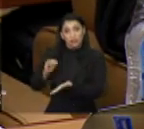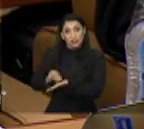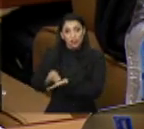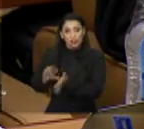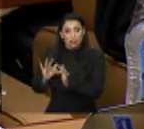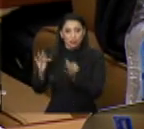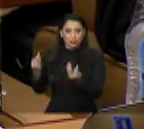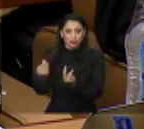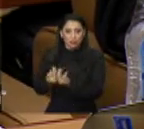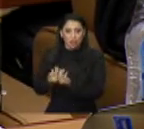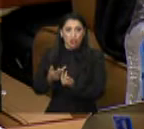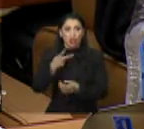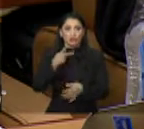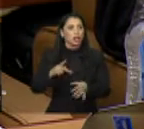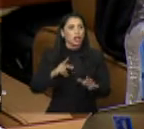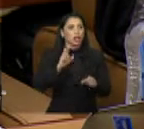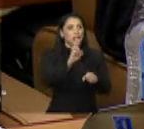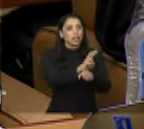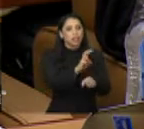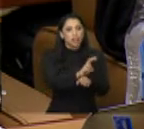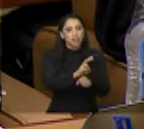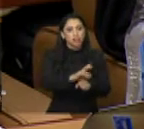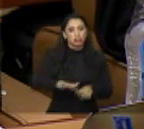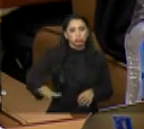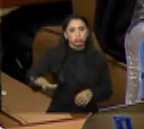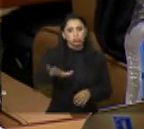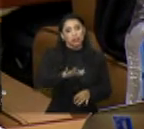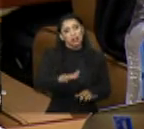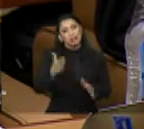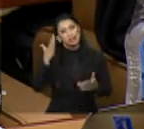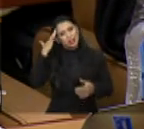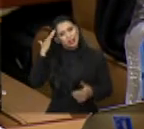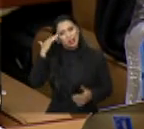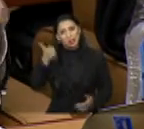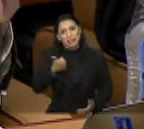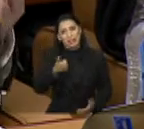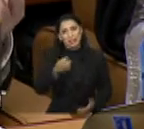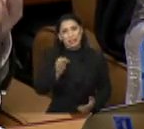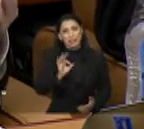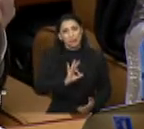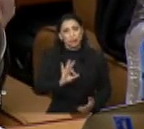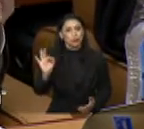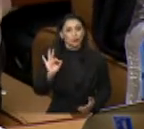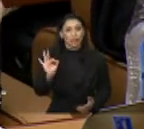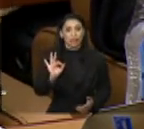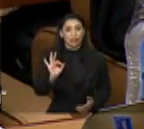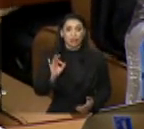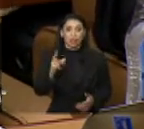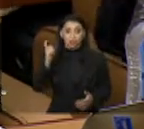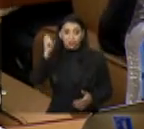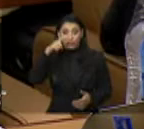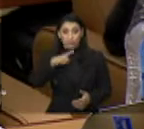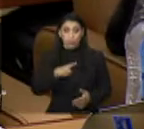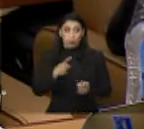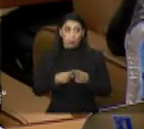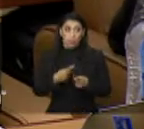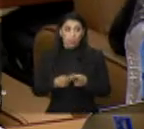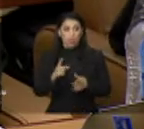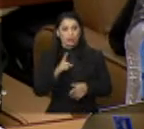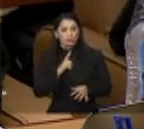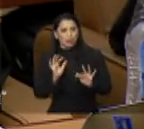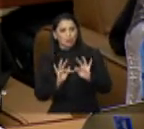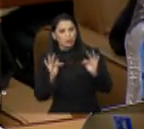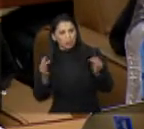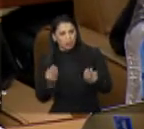universalizar creches Possivelmente não é para 100% porque muitas famílias têm a possibilidade de dar